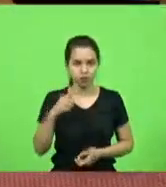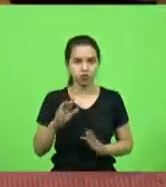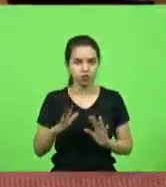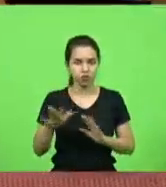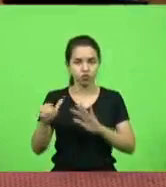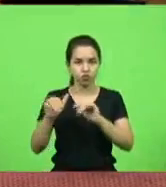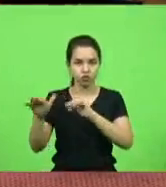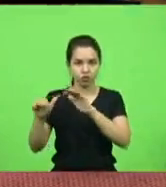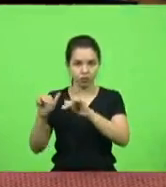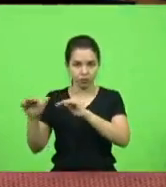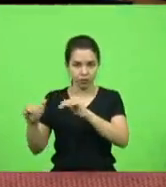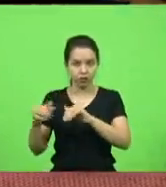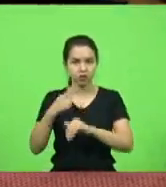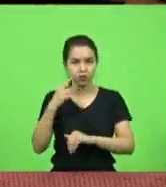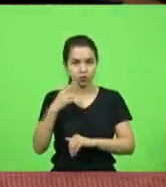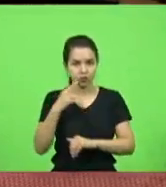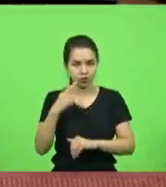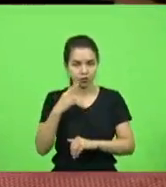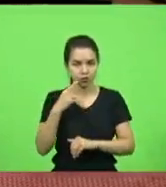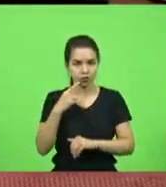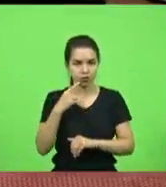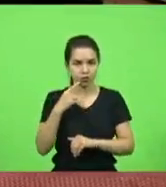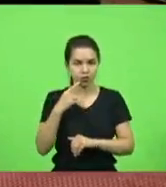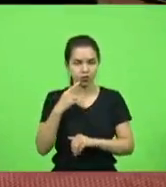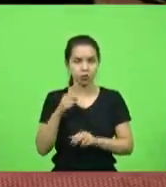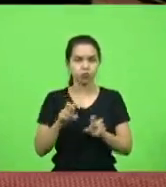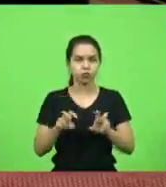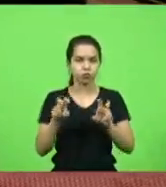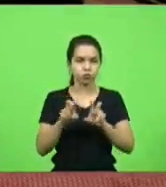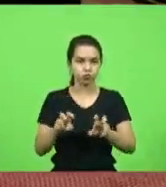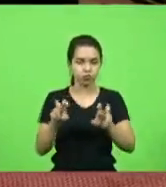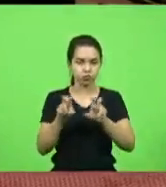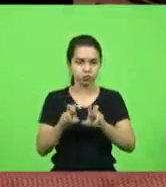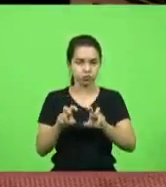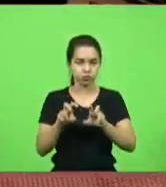dos deputados e deputadas que estão acompanhando